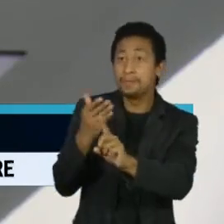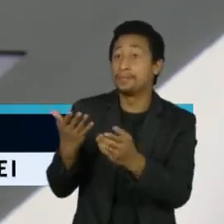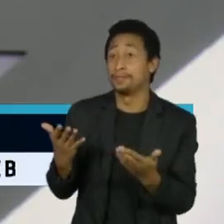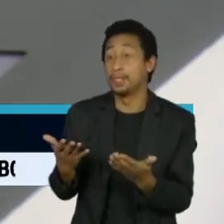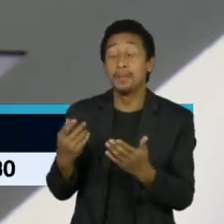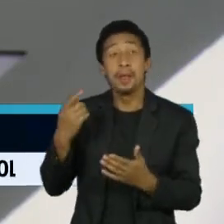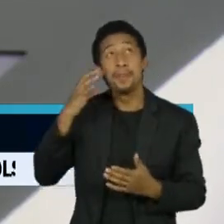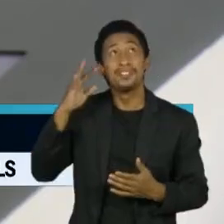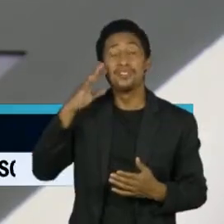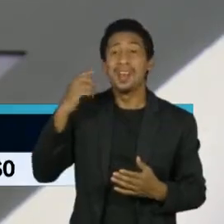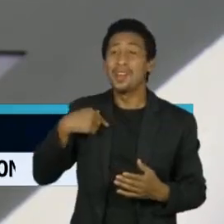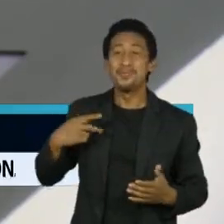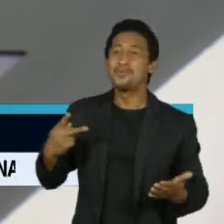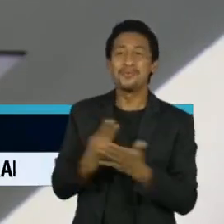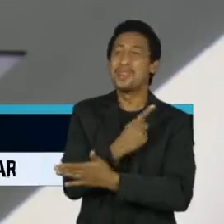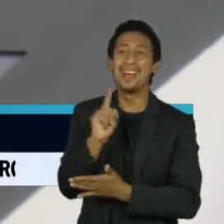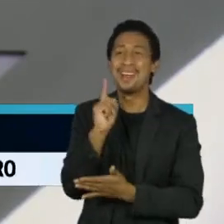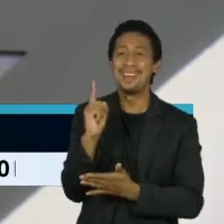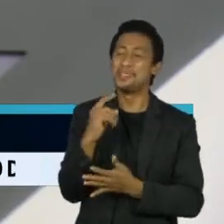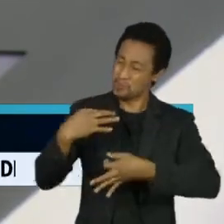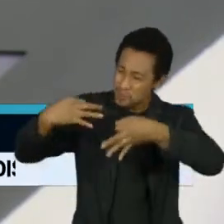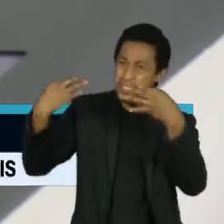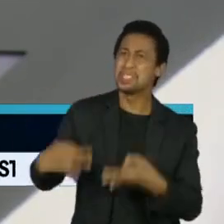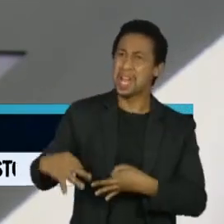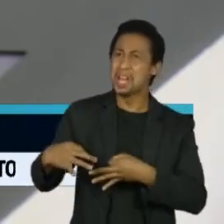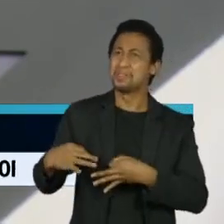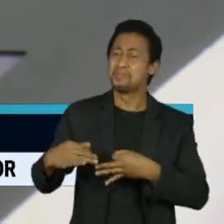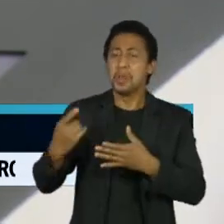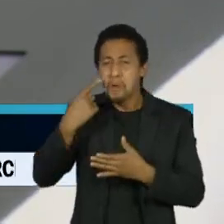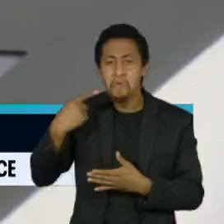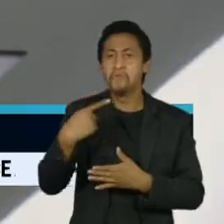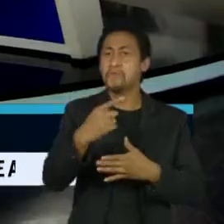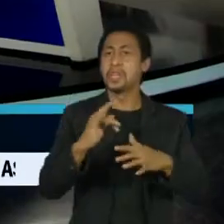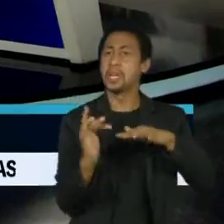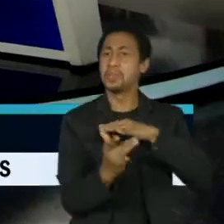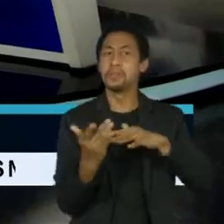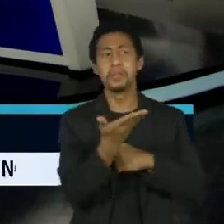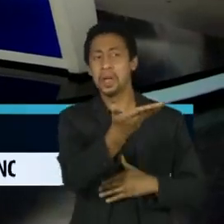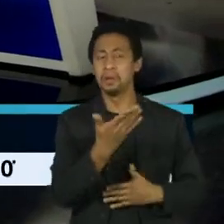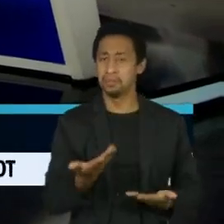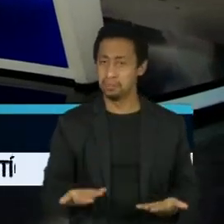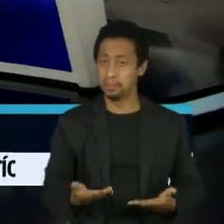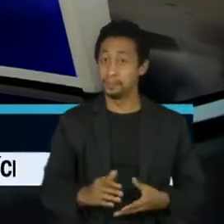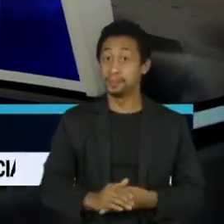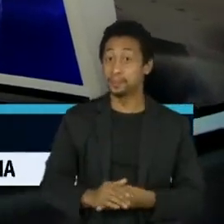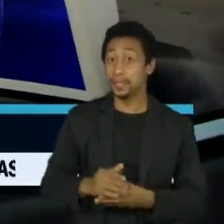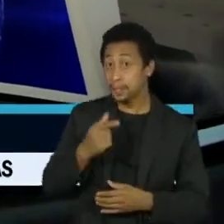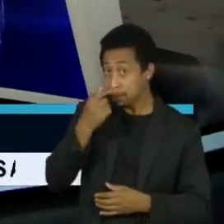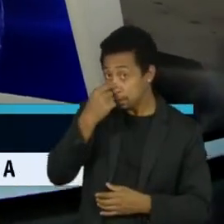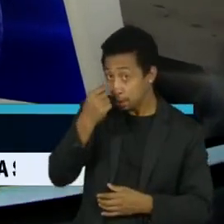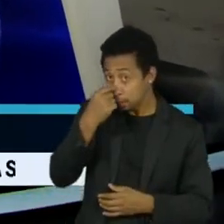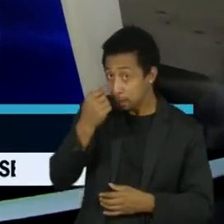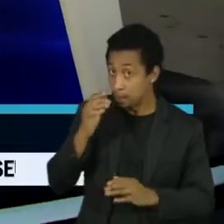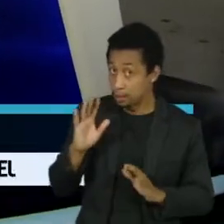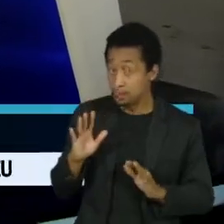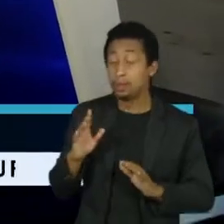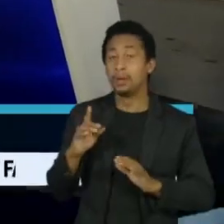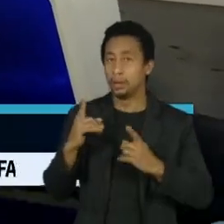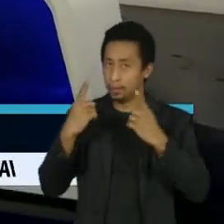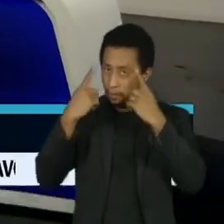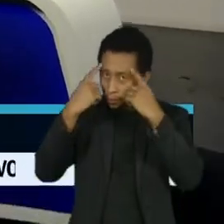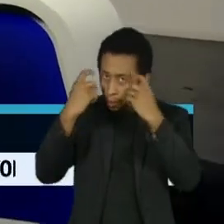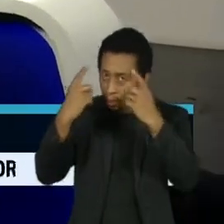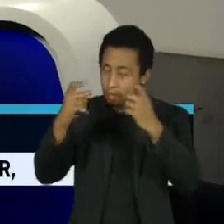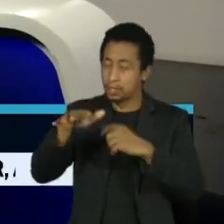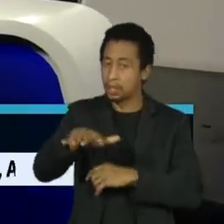não vai achar que tá fazendo alguma coisa errada vai achar que tá fazendo o bem capaz essa ameaças até então restritas ao